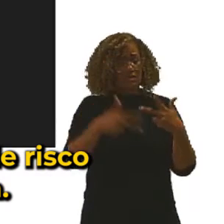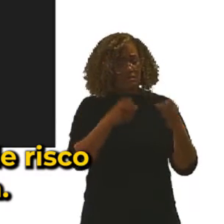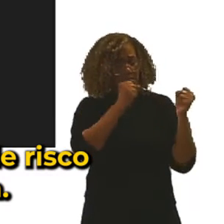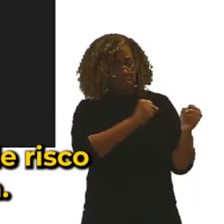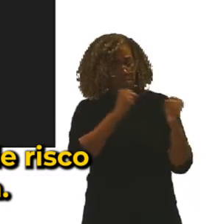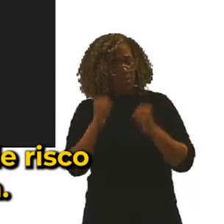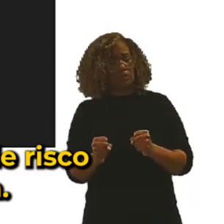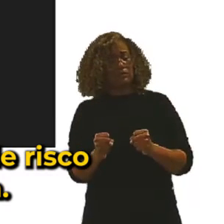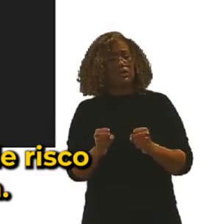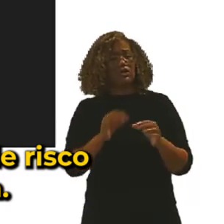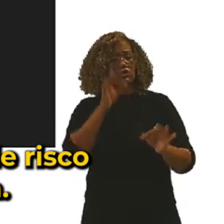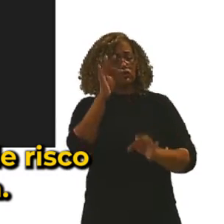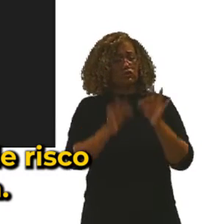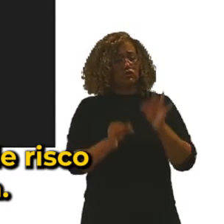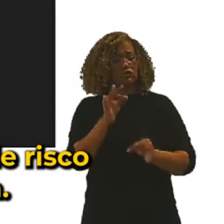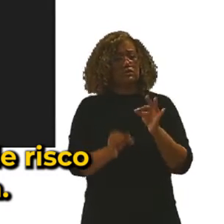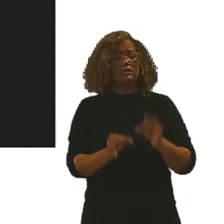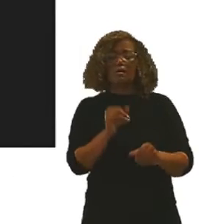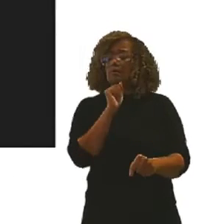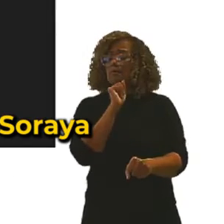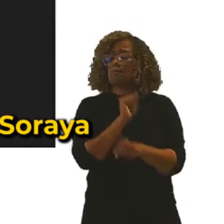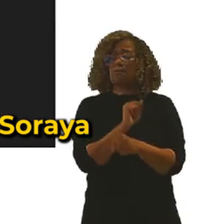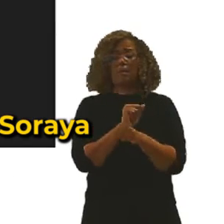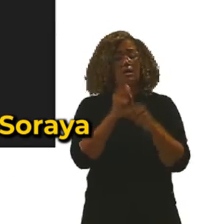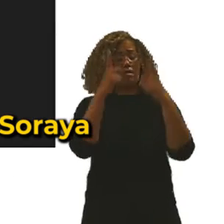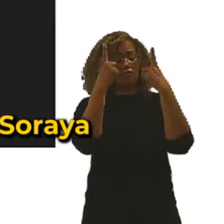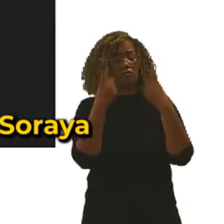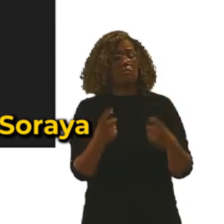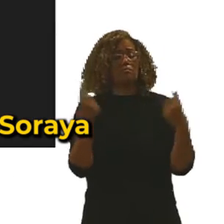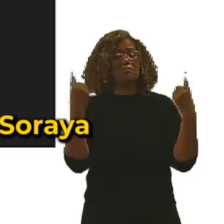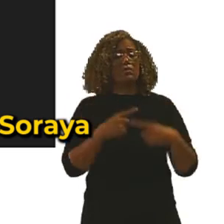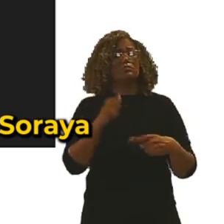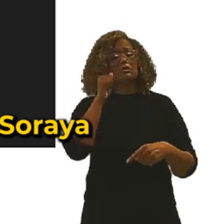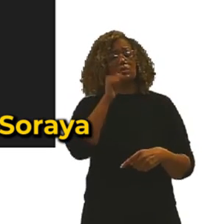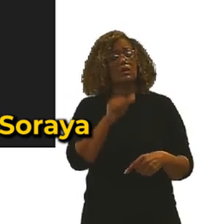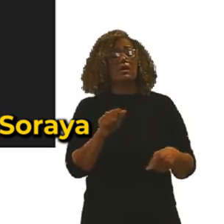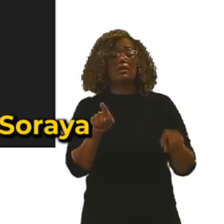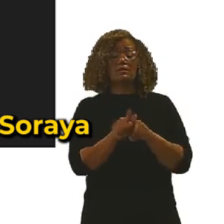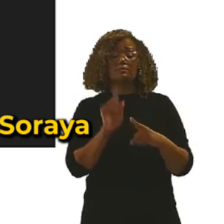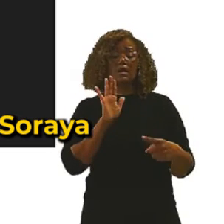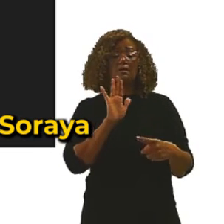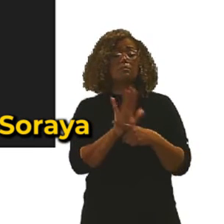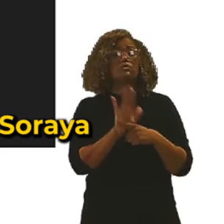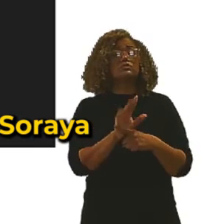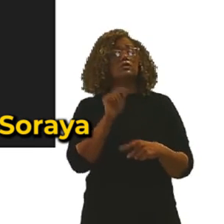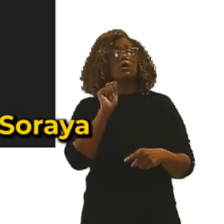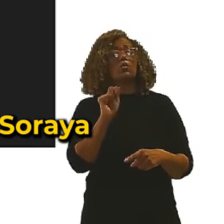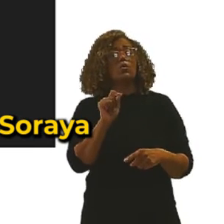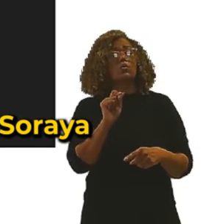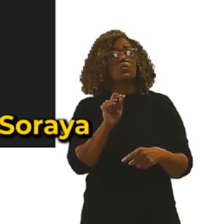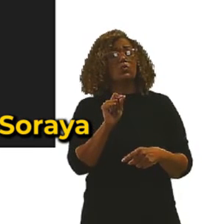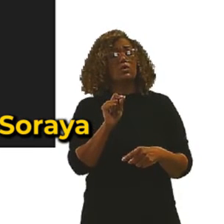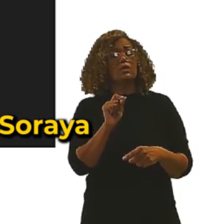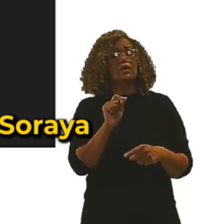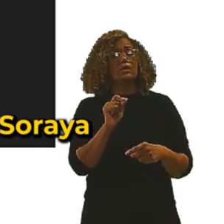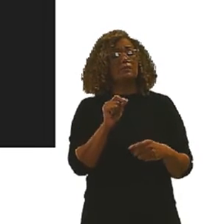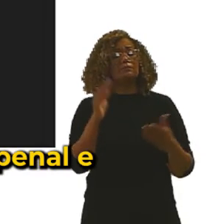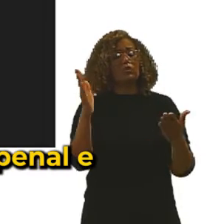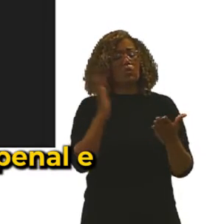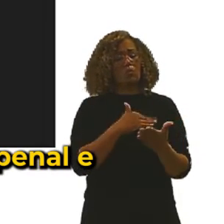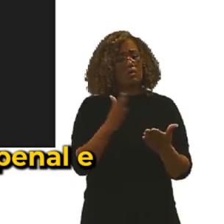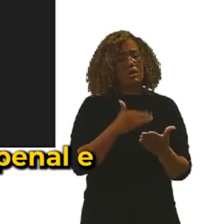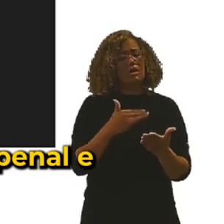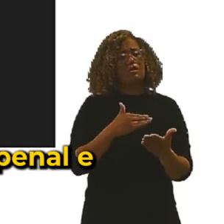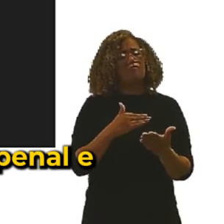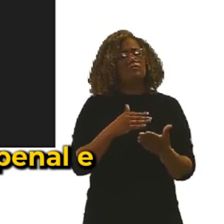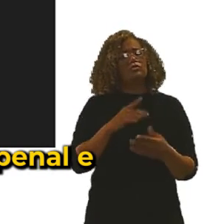de risco e estancar essa escalada da violência. Mais uma vez, trazendo aqui a doutrina de Soraya Mendes, no livro Criminologia Feminista, né, com